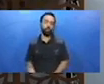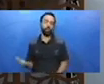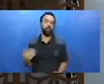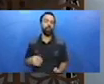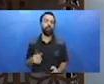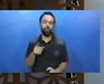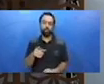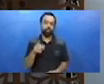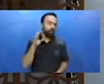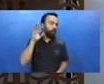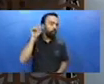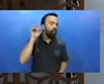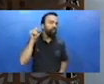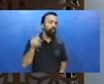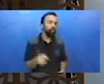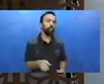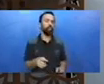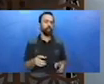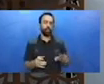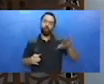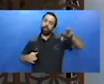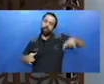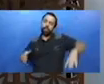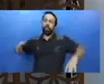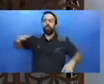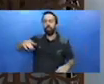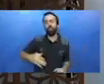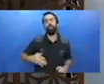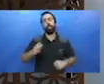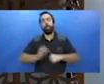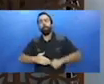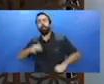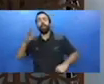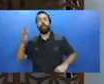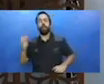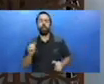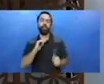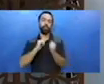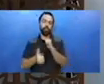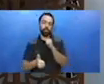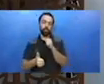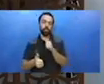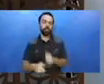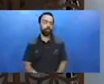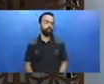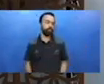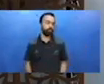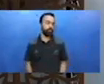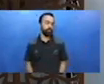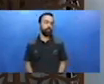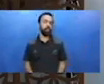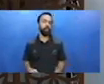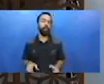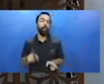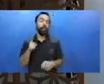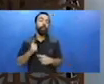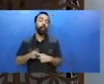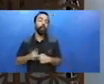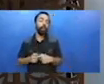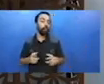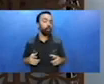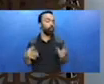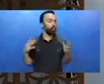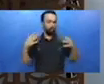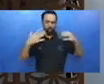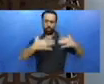esporte. Na verdade, todos os esportes eles são bons, mas a natação é um esporte que o pessoal costuma dizer que ele é completo. Por